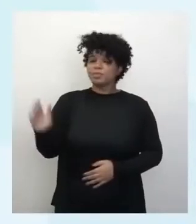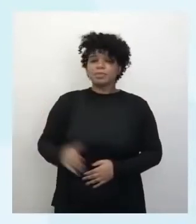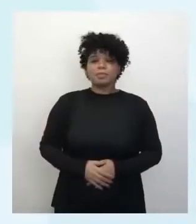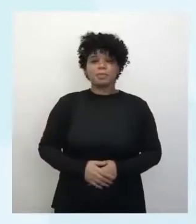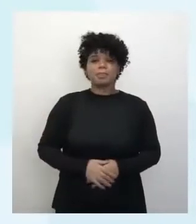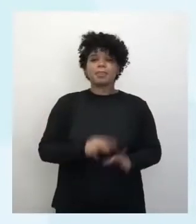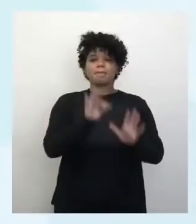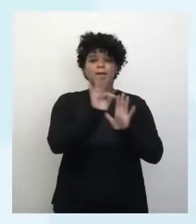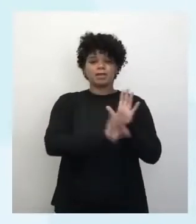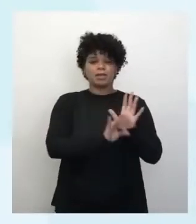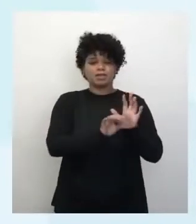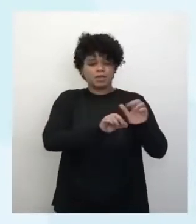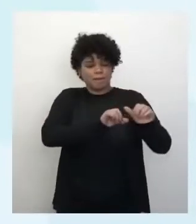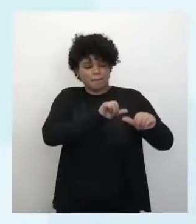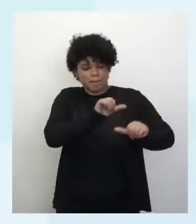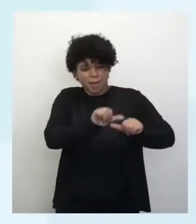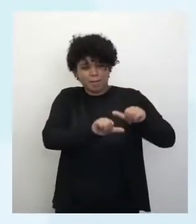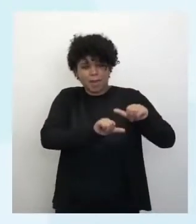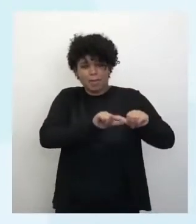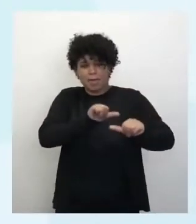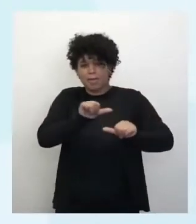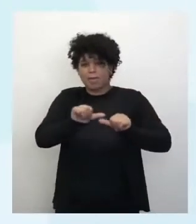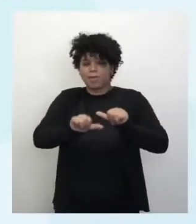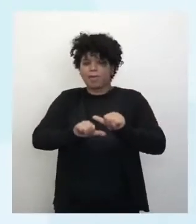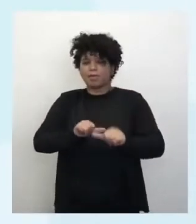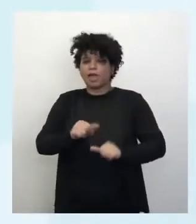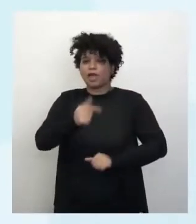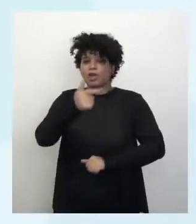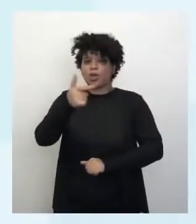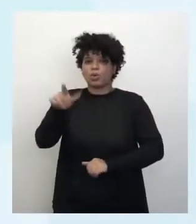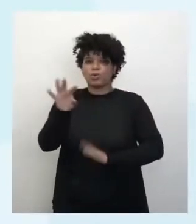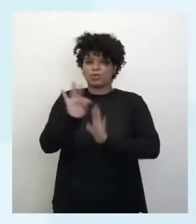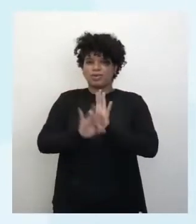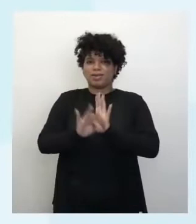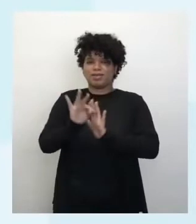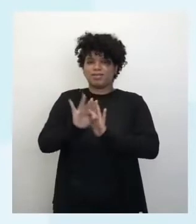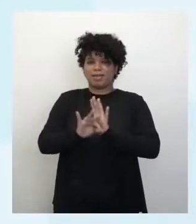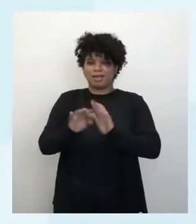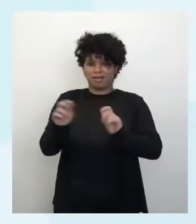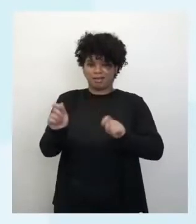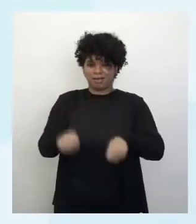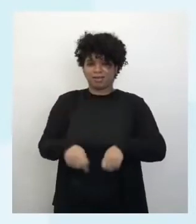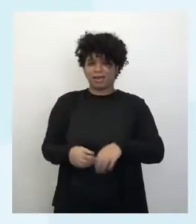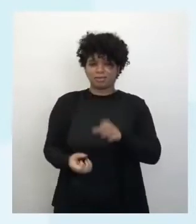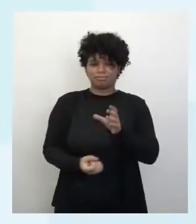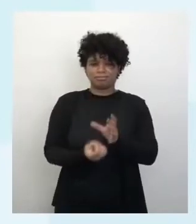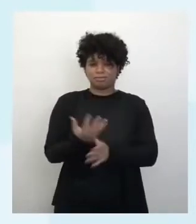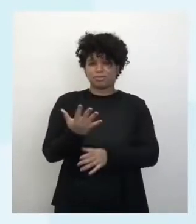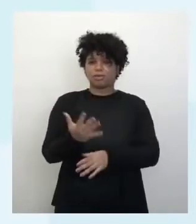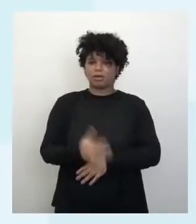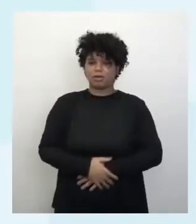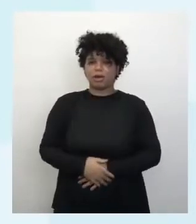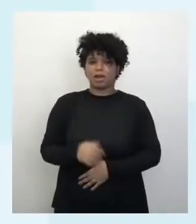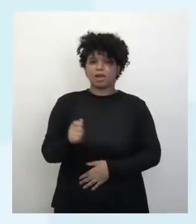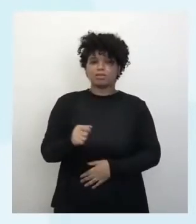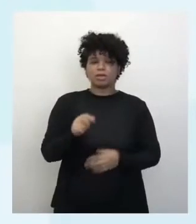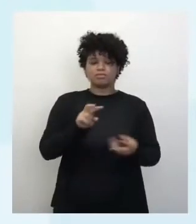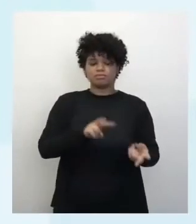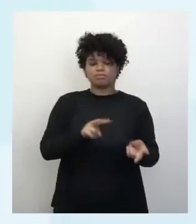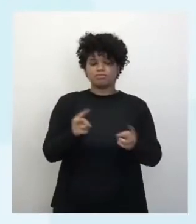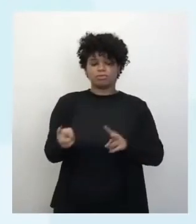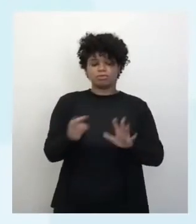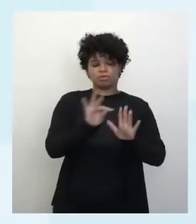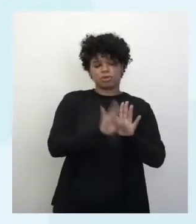o processo de transformação de uma modalidade textual em outra. Ou seja, trata-se de uma